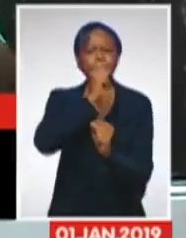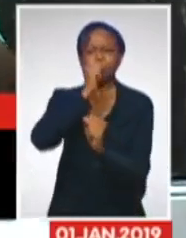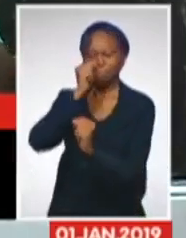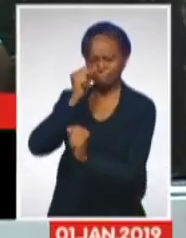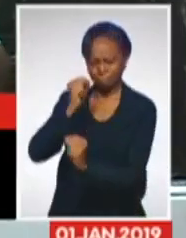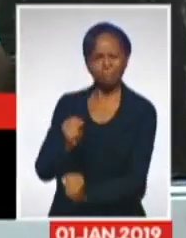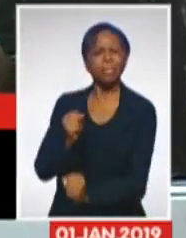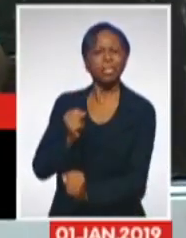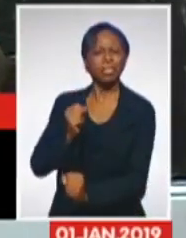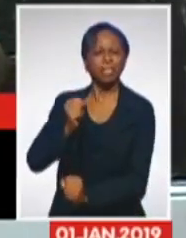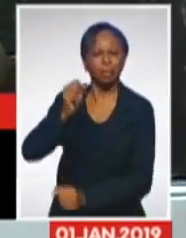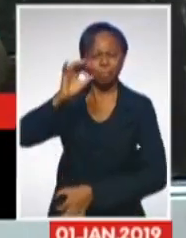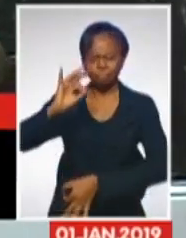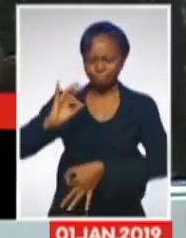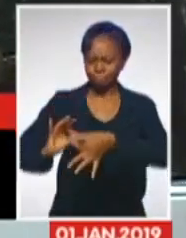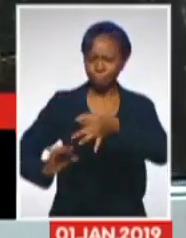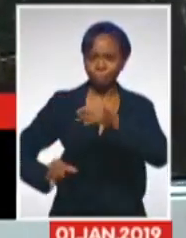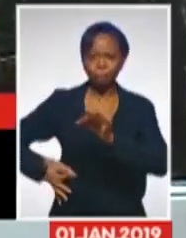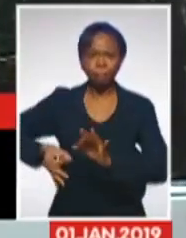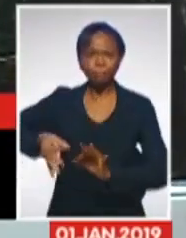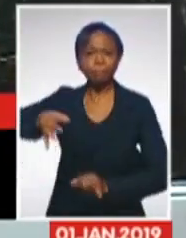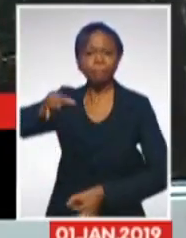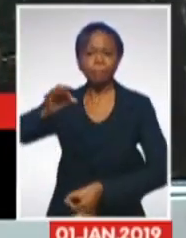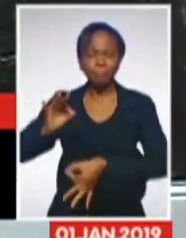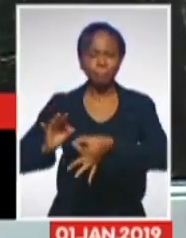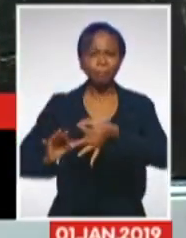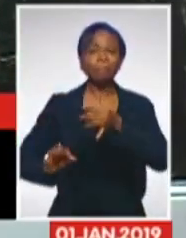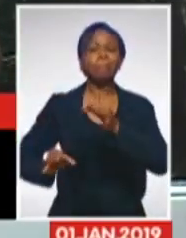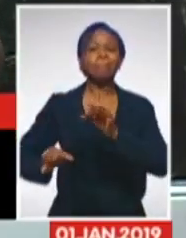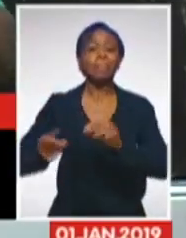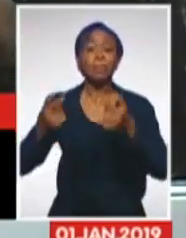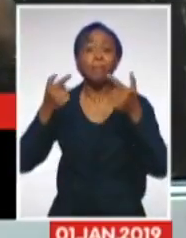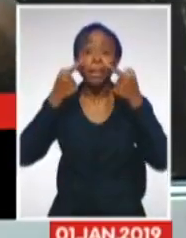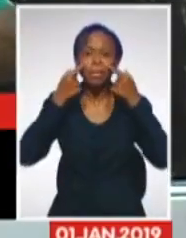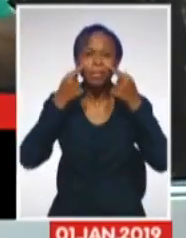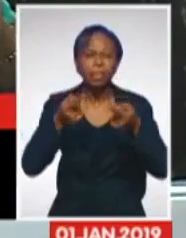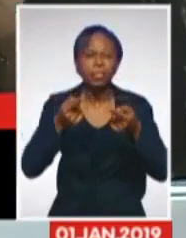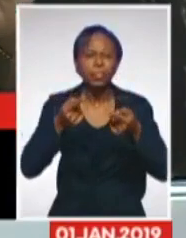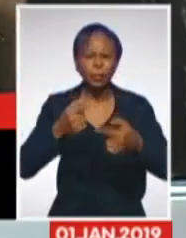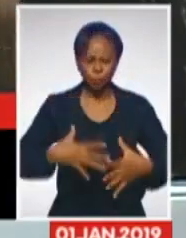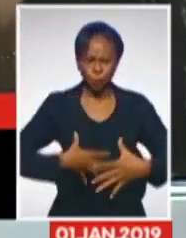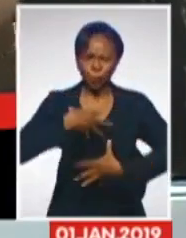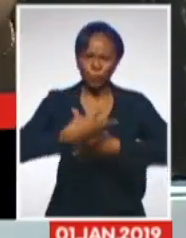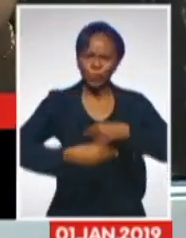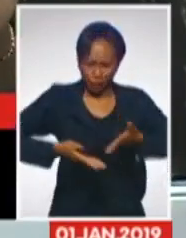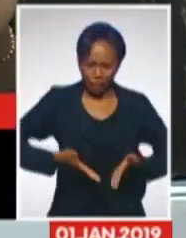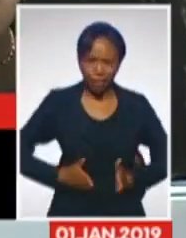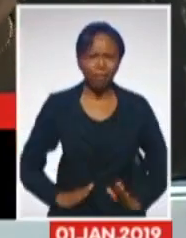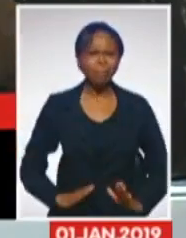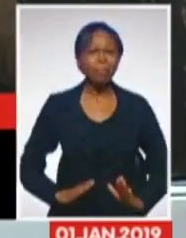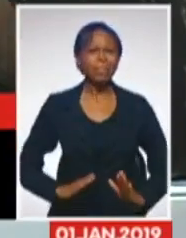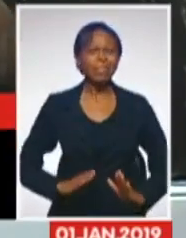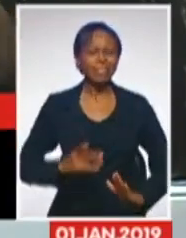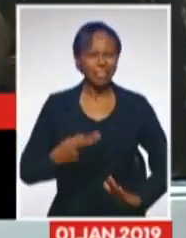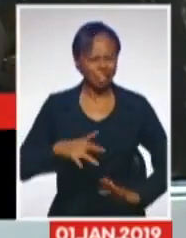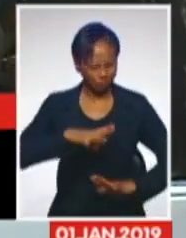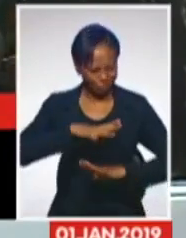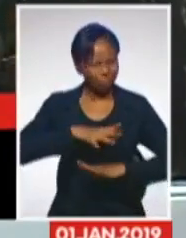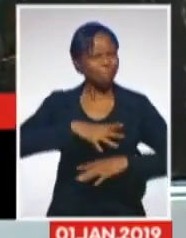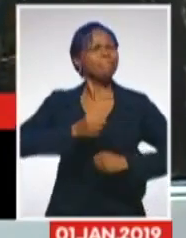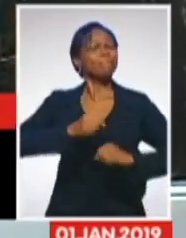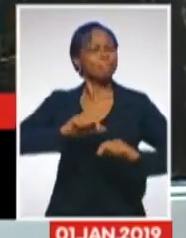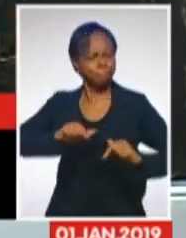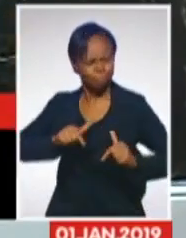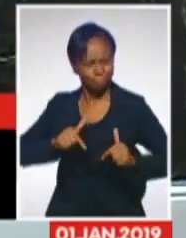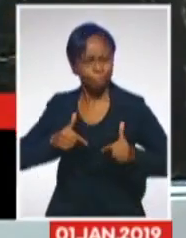da justiça clava forte, verás que um filho teu não foge